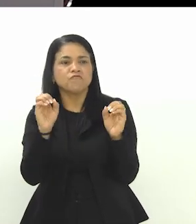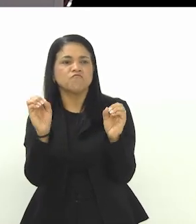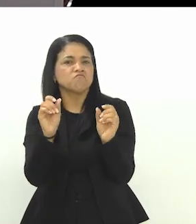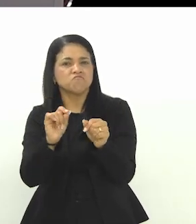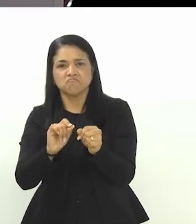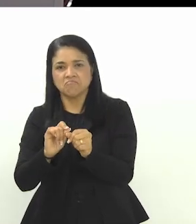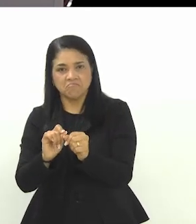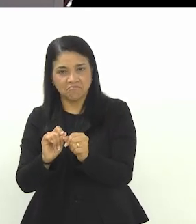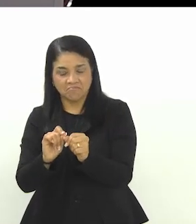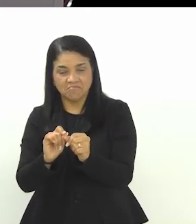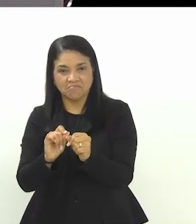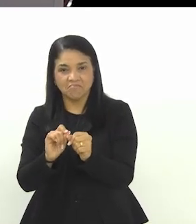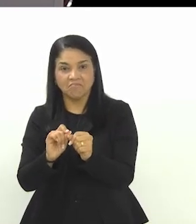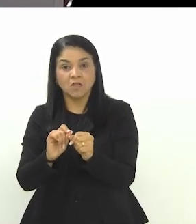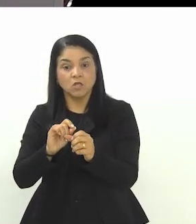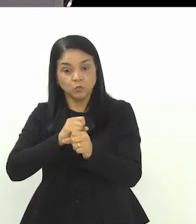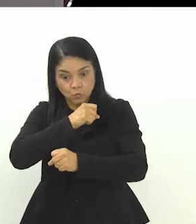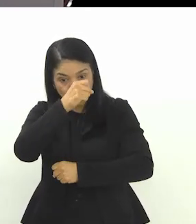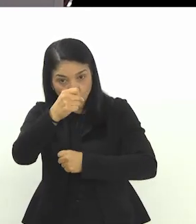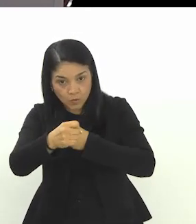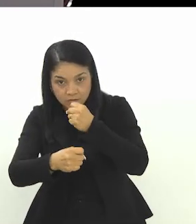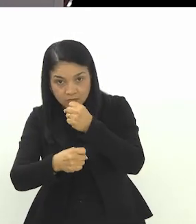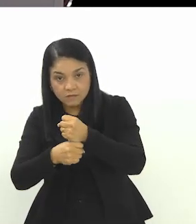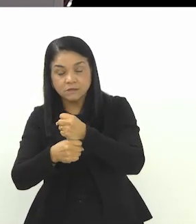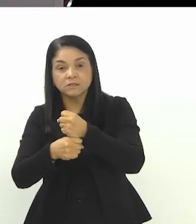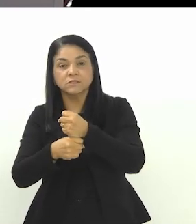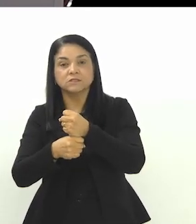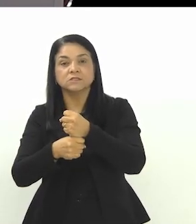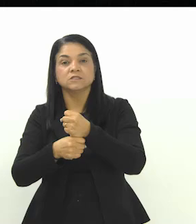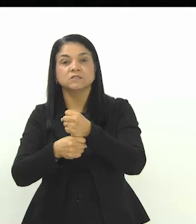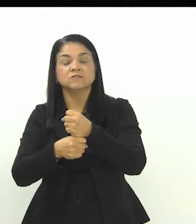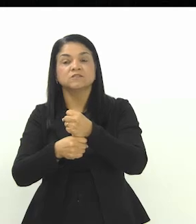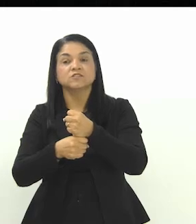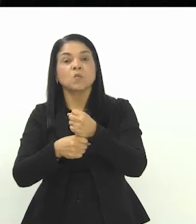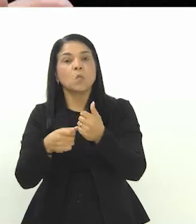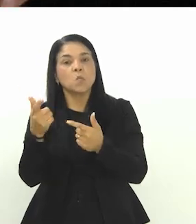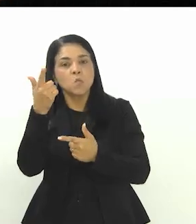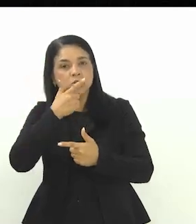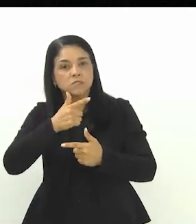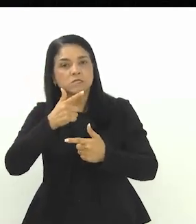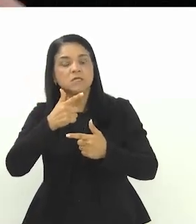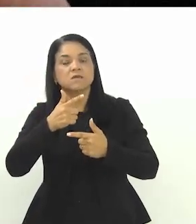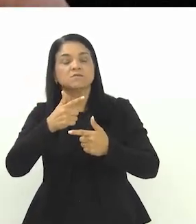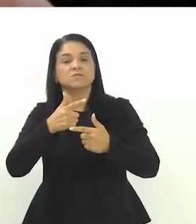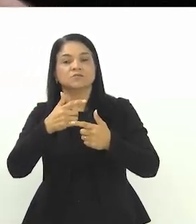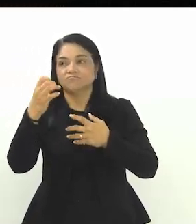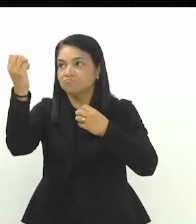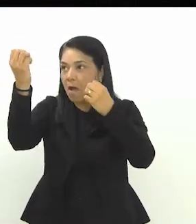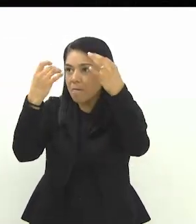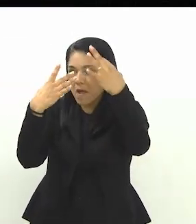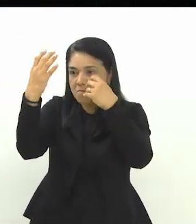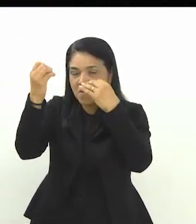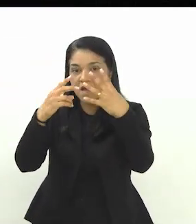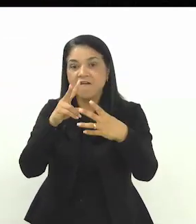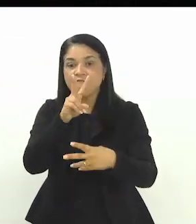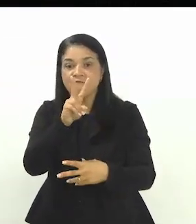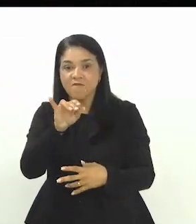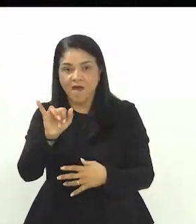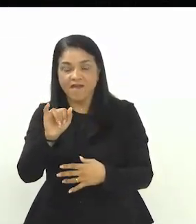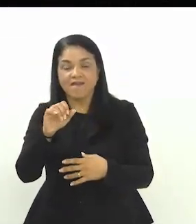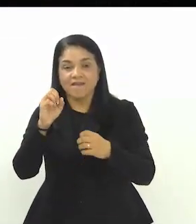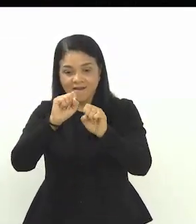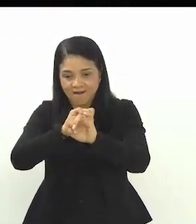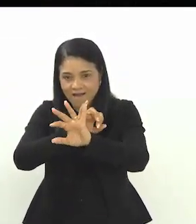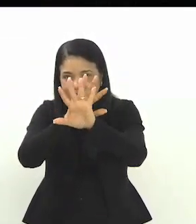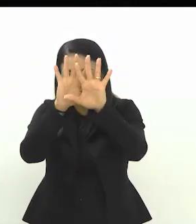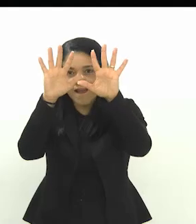nós não fizemos absolutamente nada. É verdade. No ano subsequente, que foi esse último ano, que a gente ainda fez aquele efeito, vai, clarear,